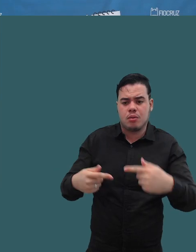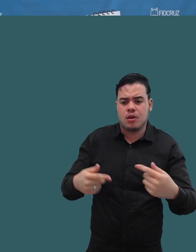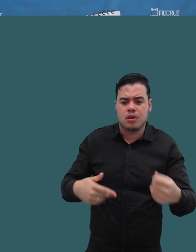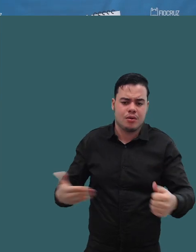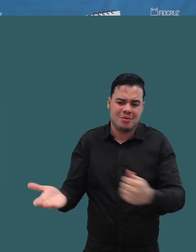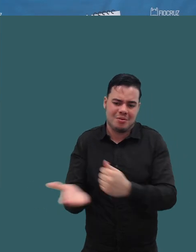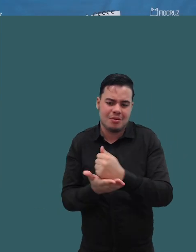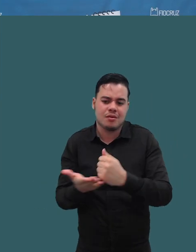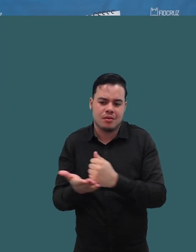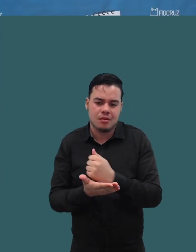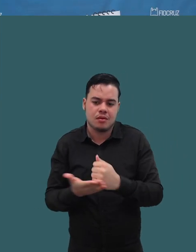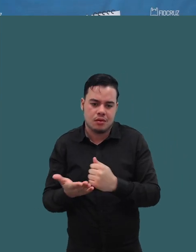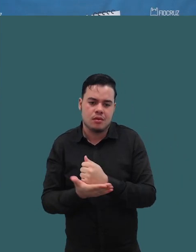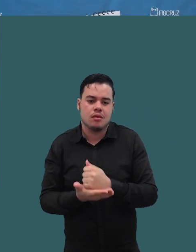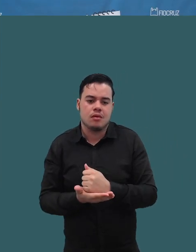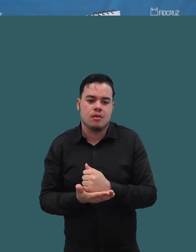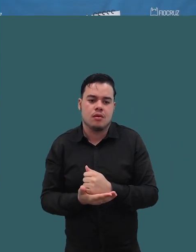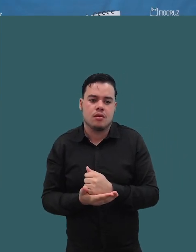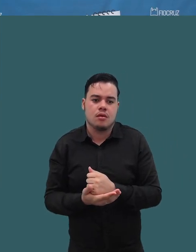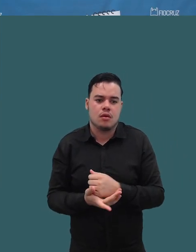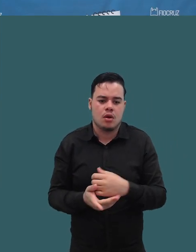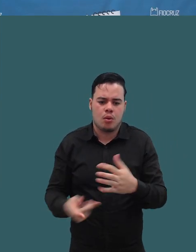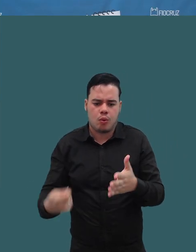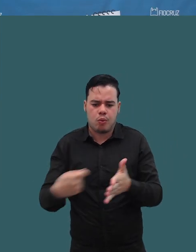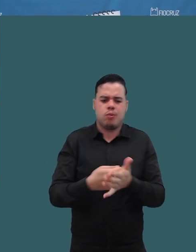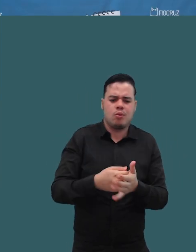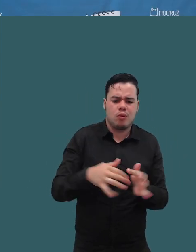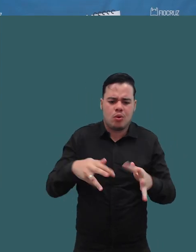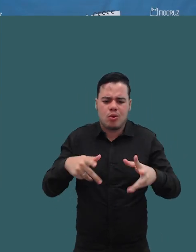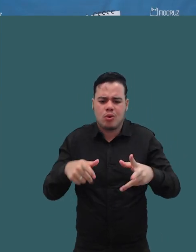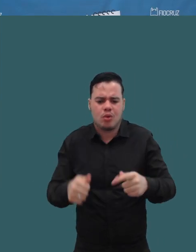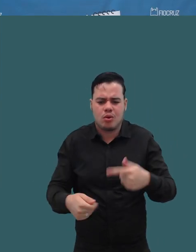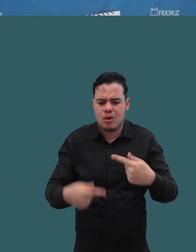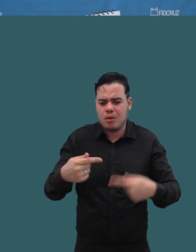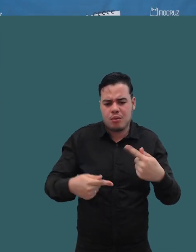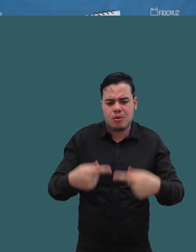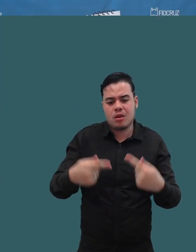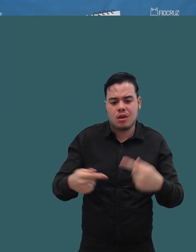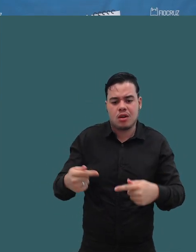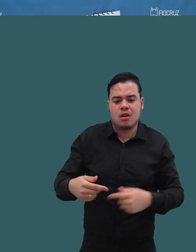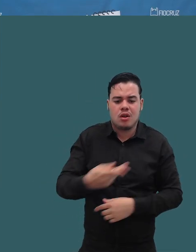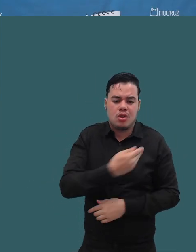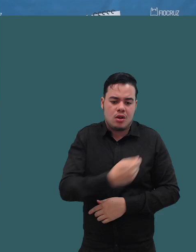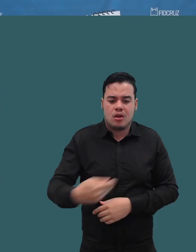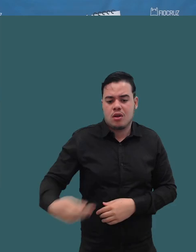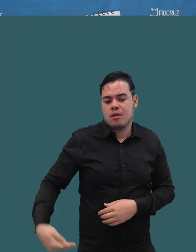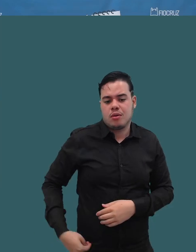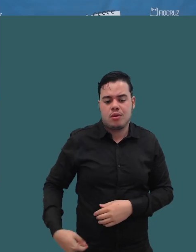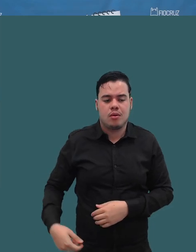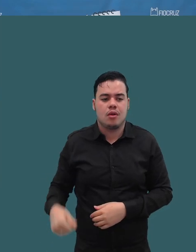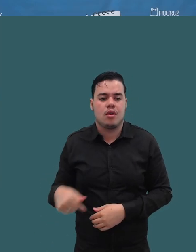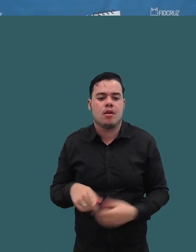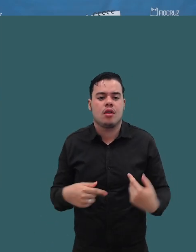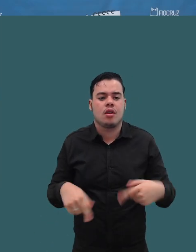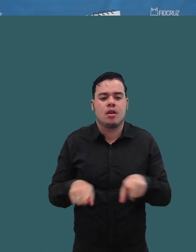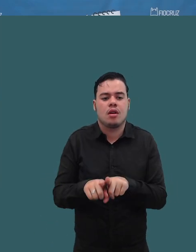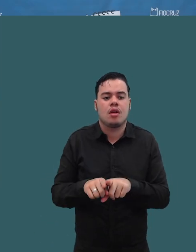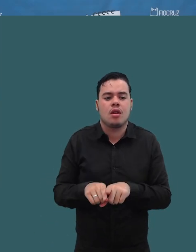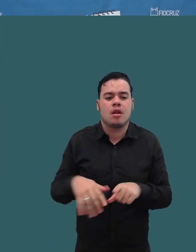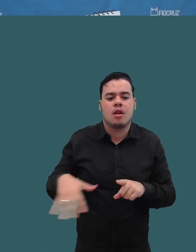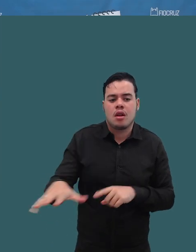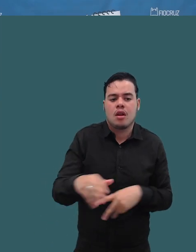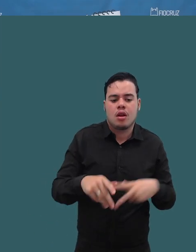estruturante que impacta em todas as políticas públicas, inclusive também na área